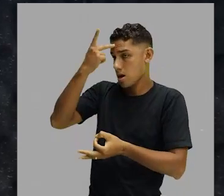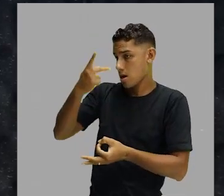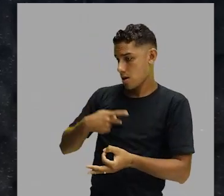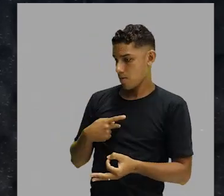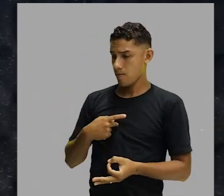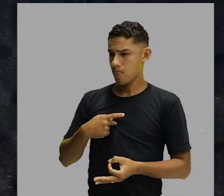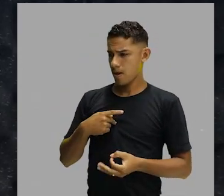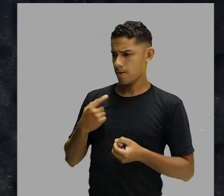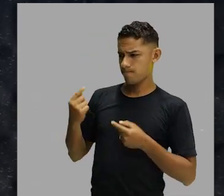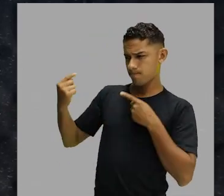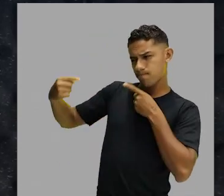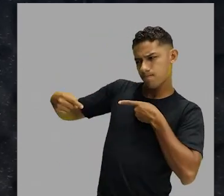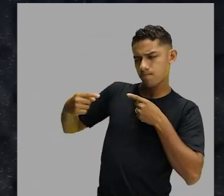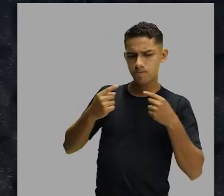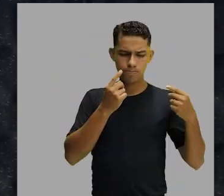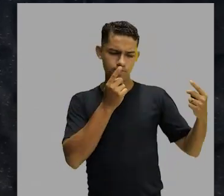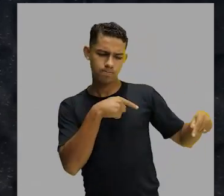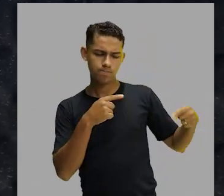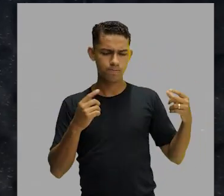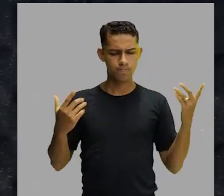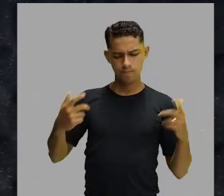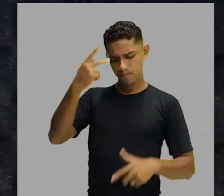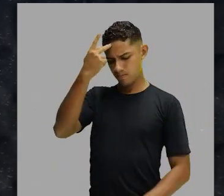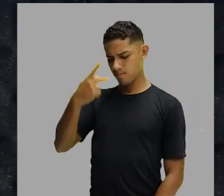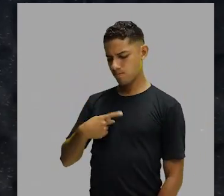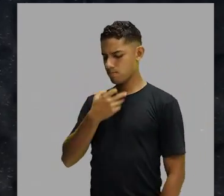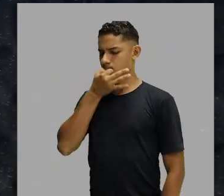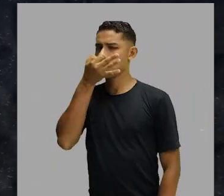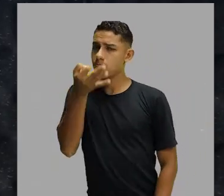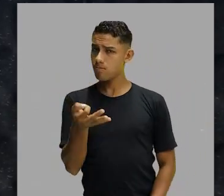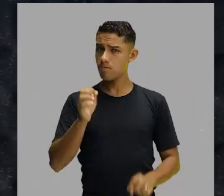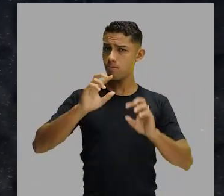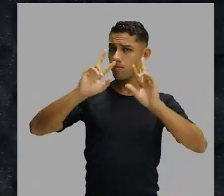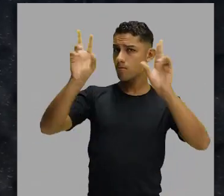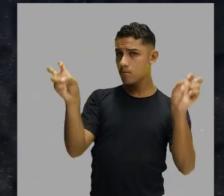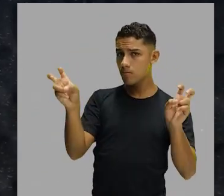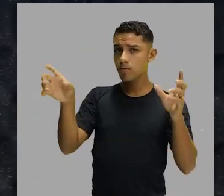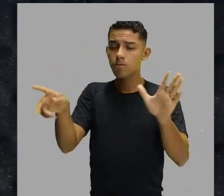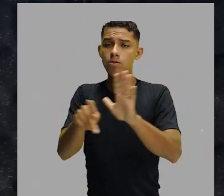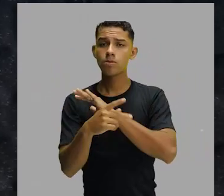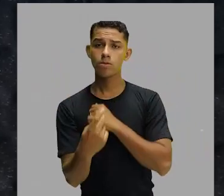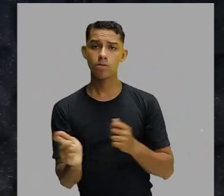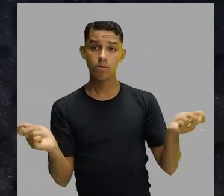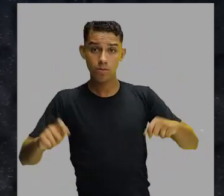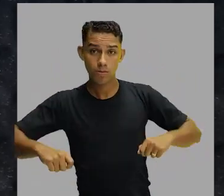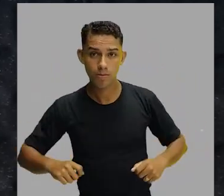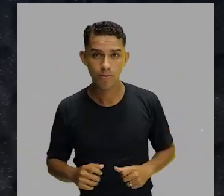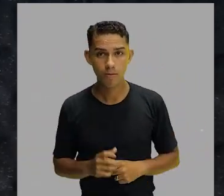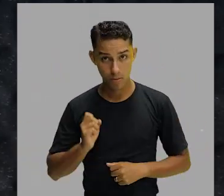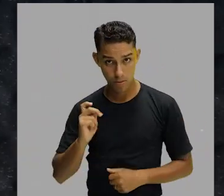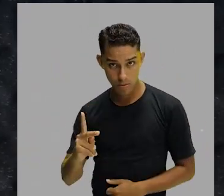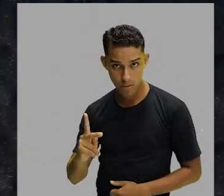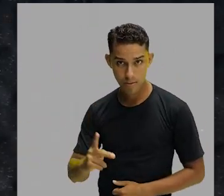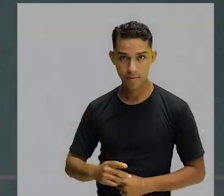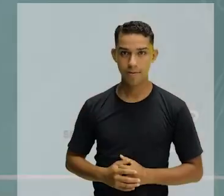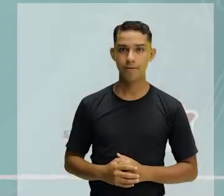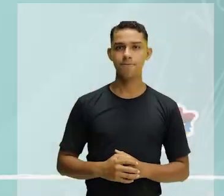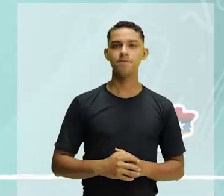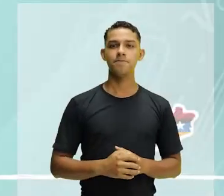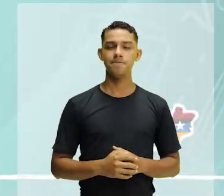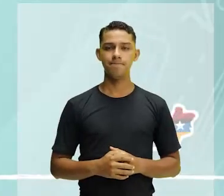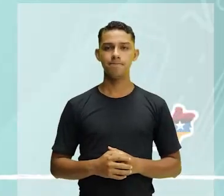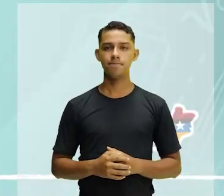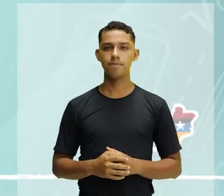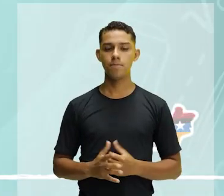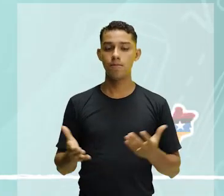crítica a respeito de determinados assuntos, quantos assuntos forem necessários, tá bom? Aqui